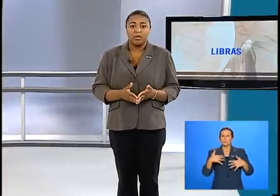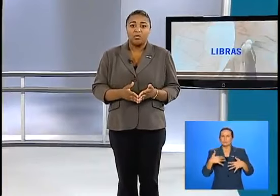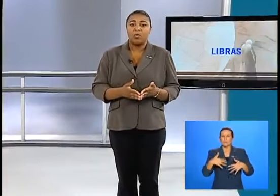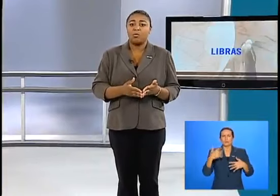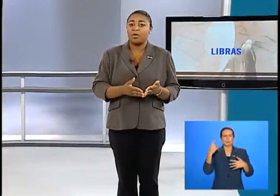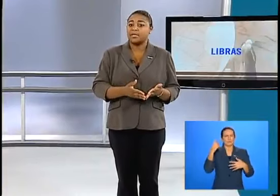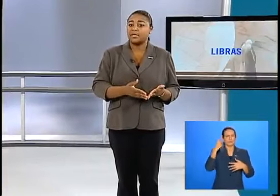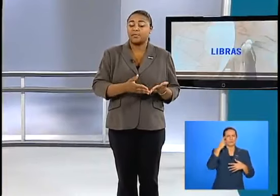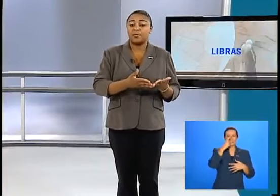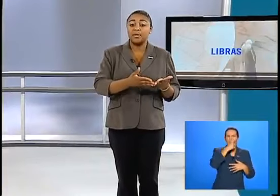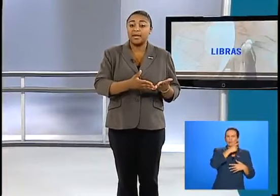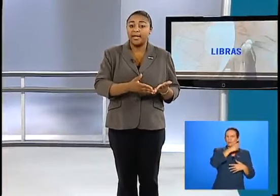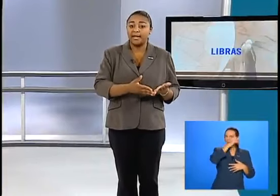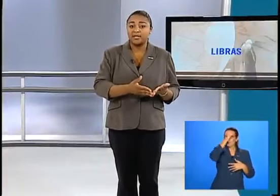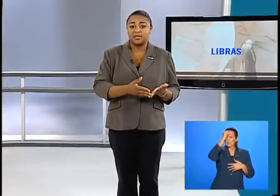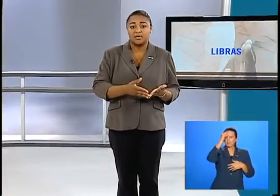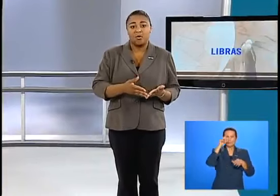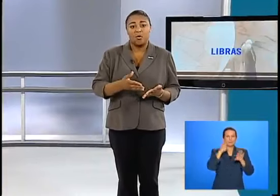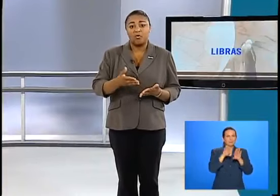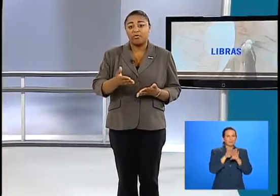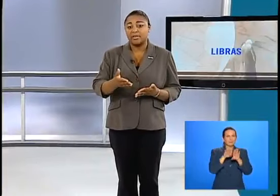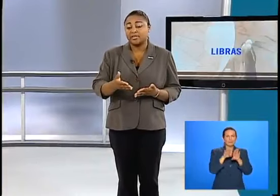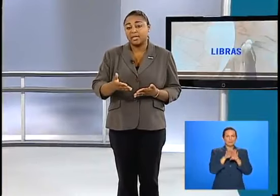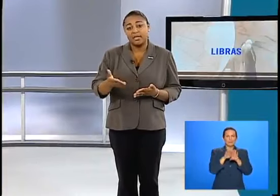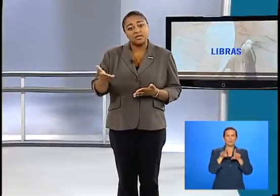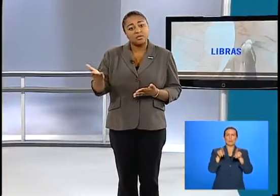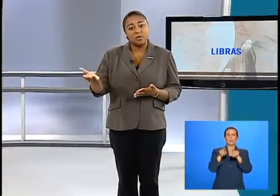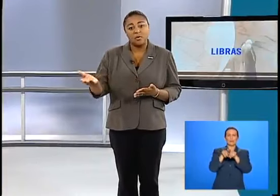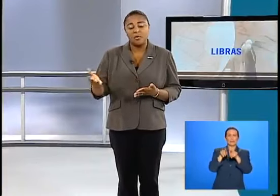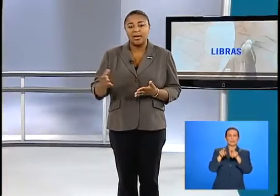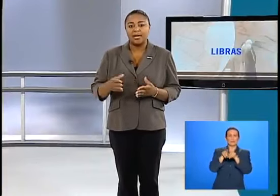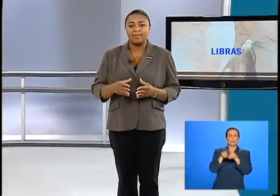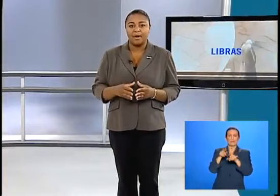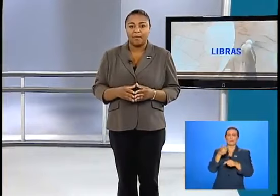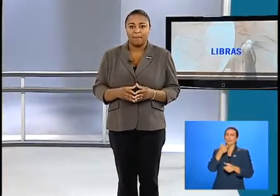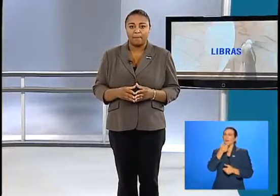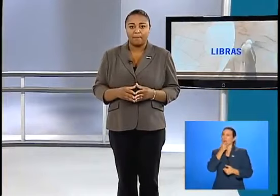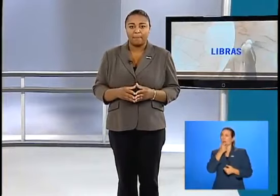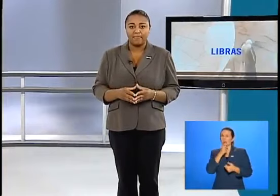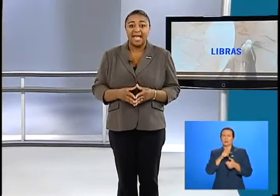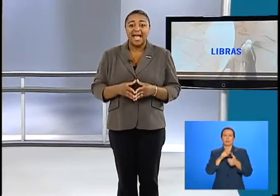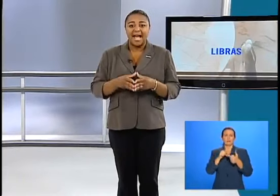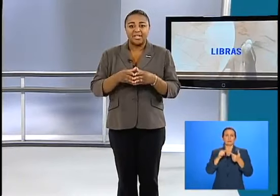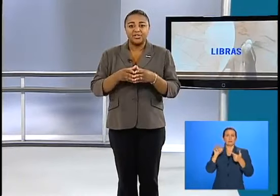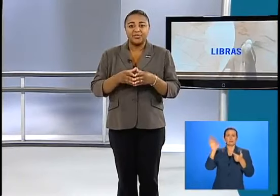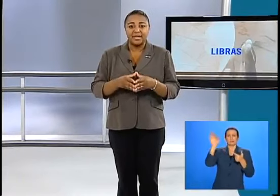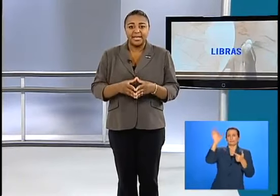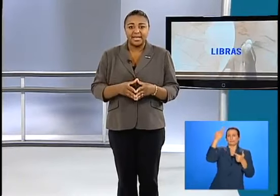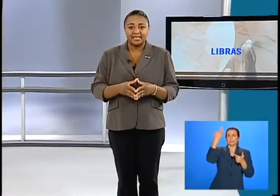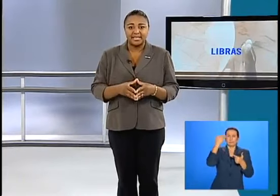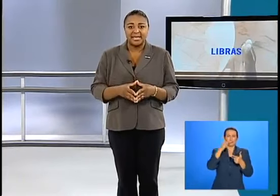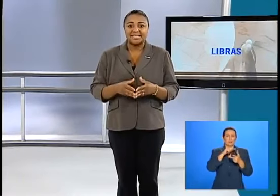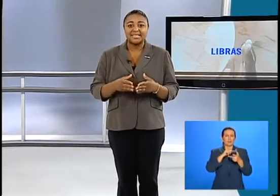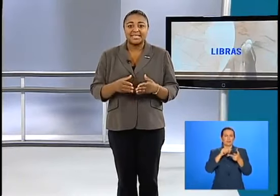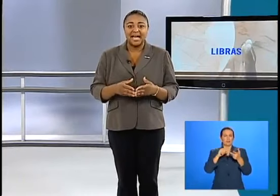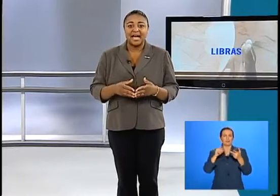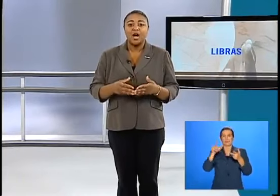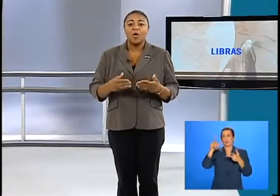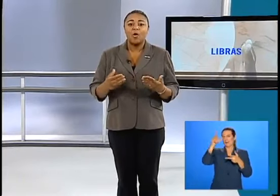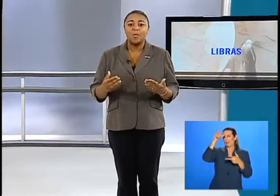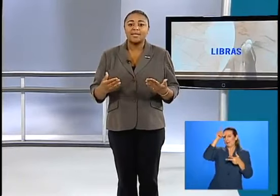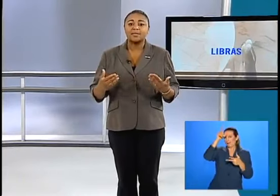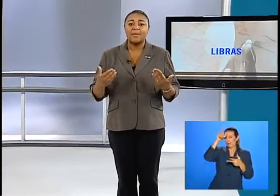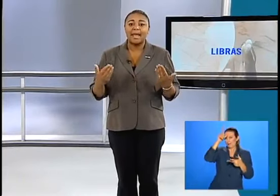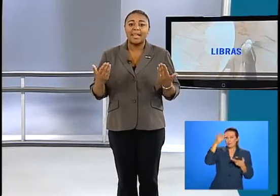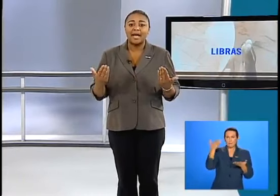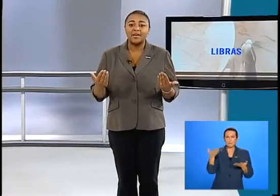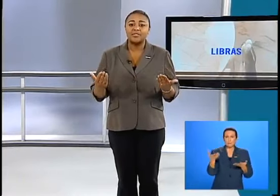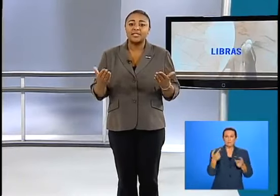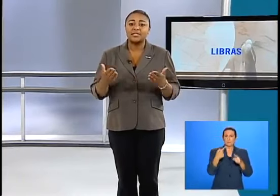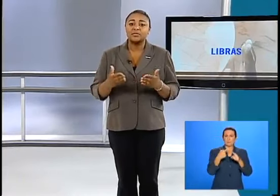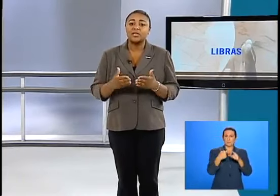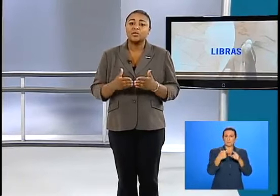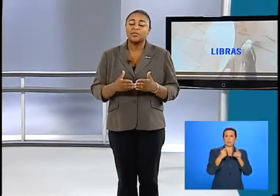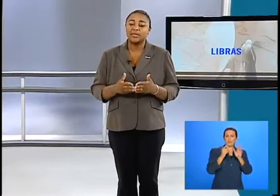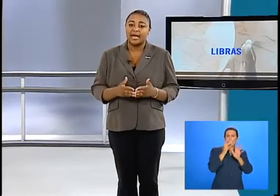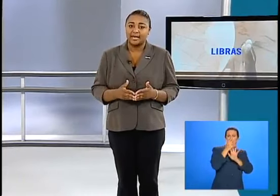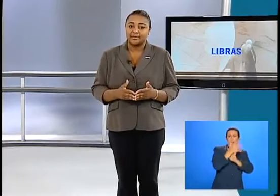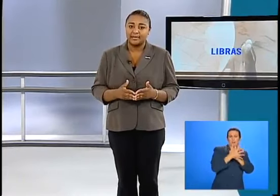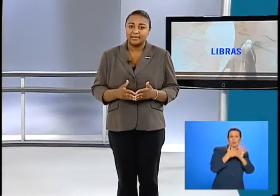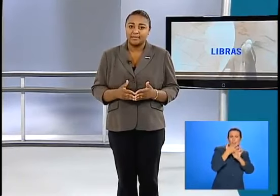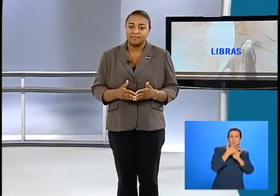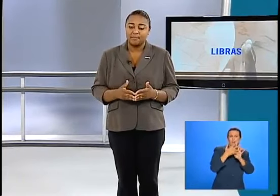oral, como por exemplo o inglês, ou o francês ou o alemão. A diferença está como as palavras